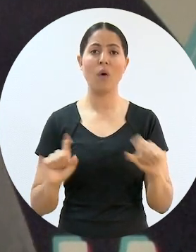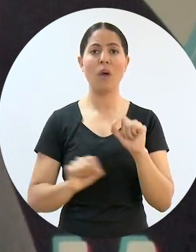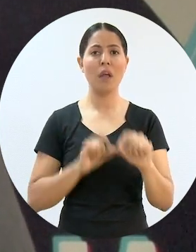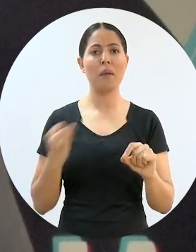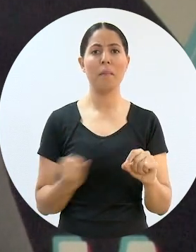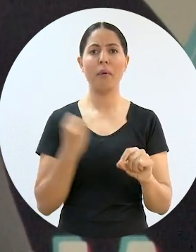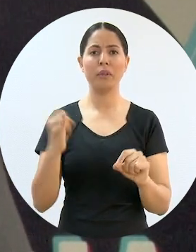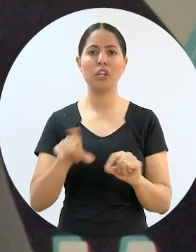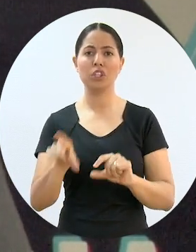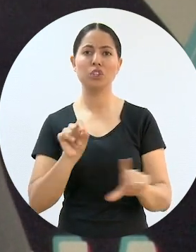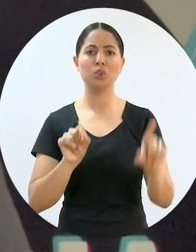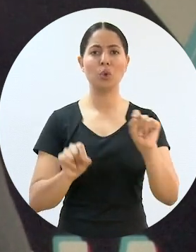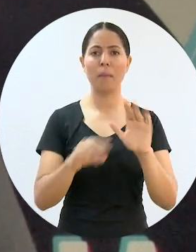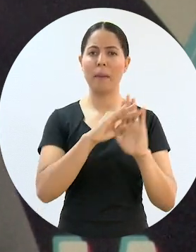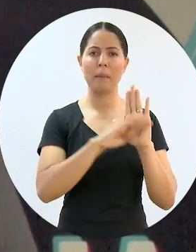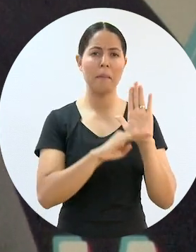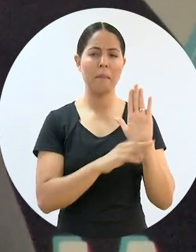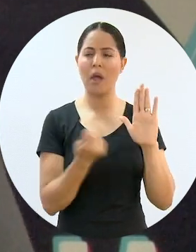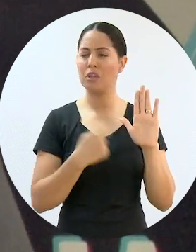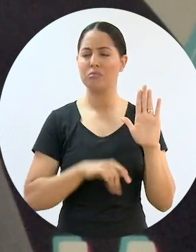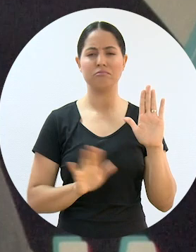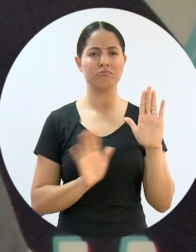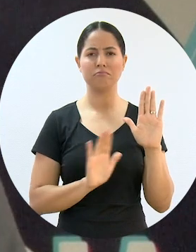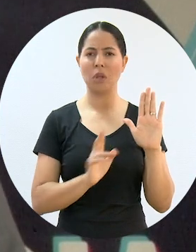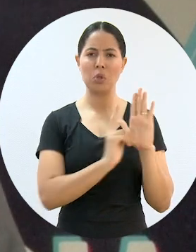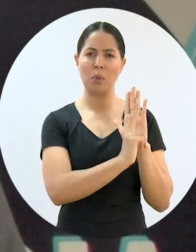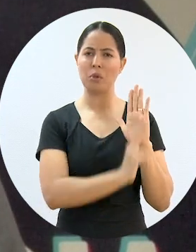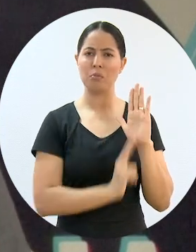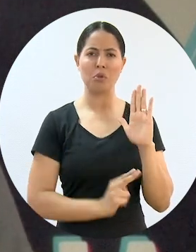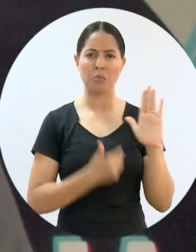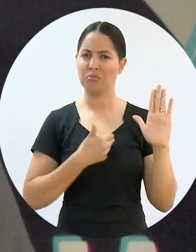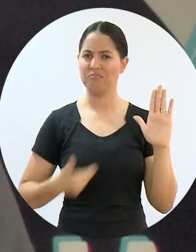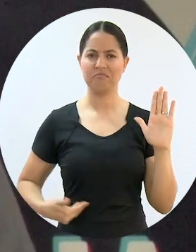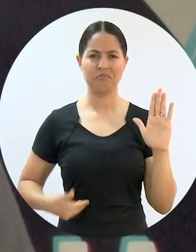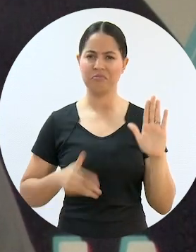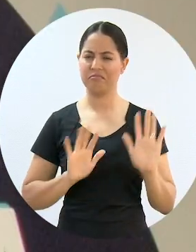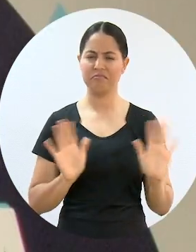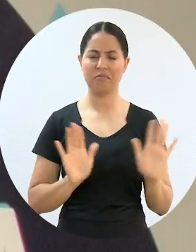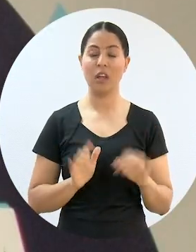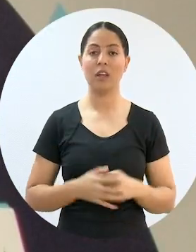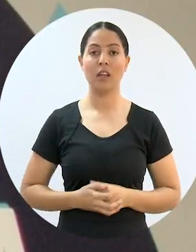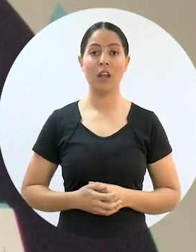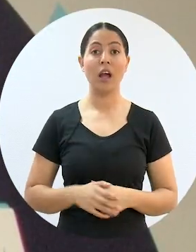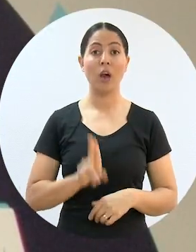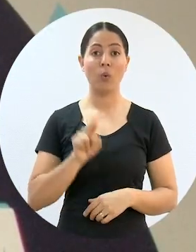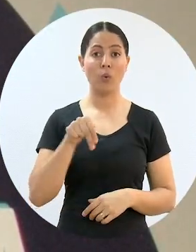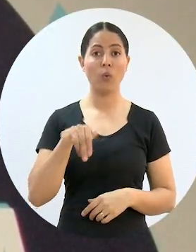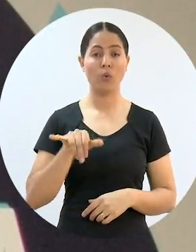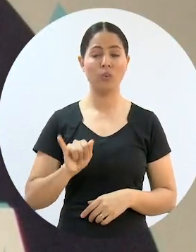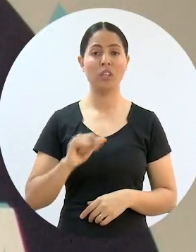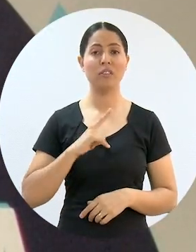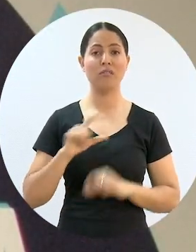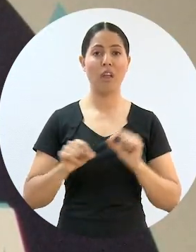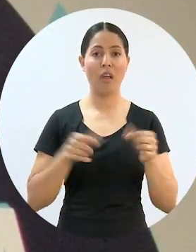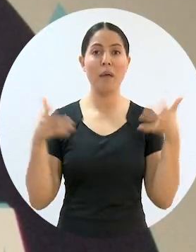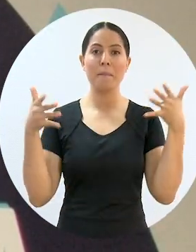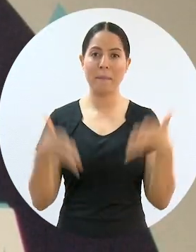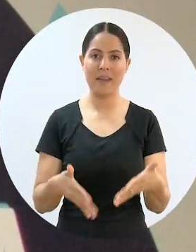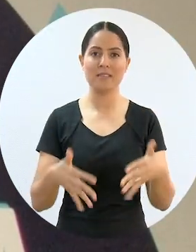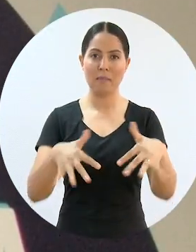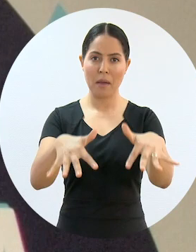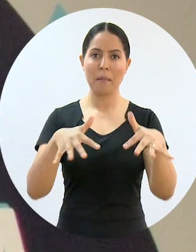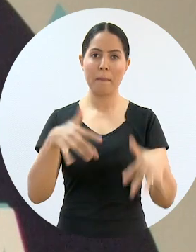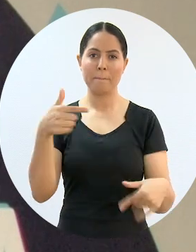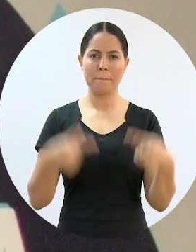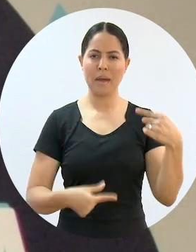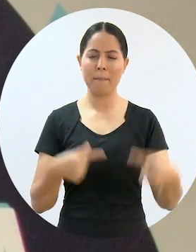de constituição de listas para serem submetidas ao governo. A UNE tem participado e buscado participar